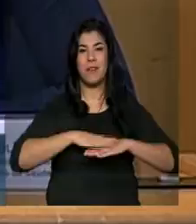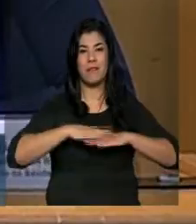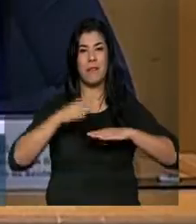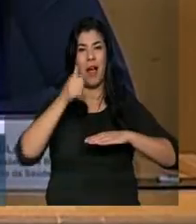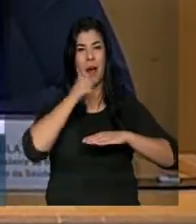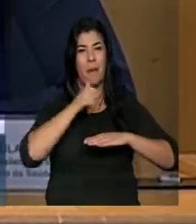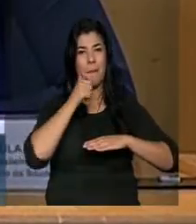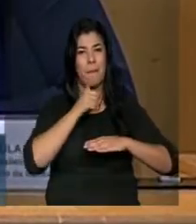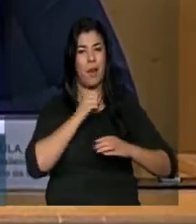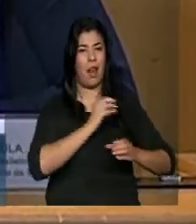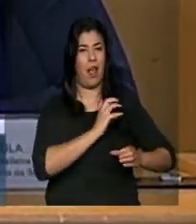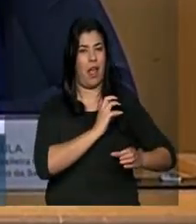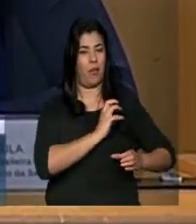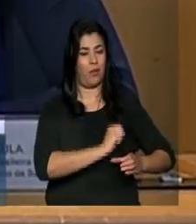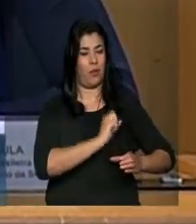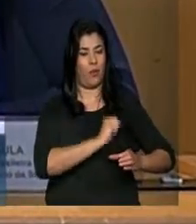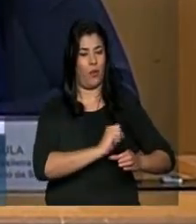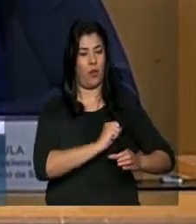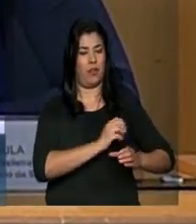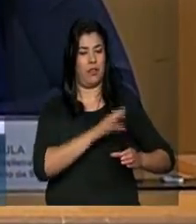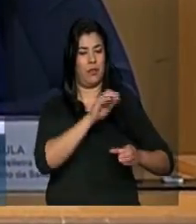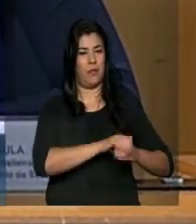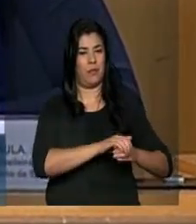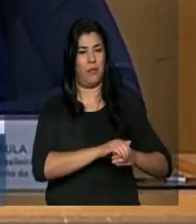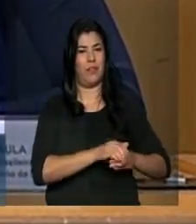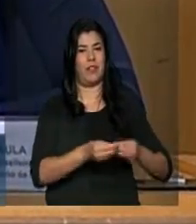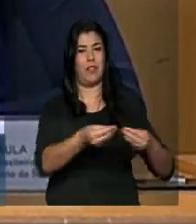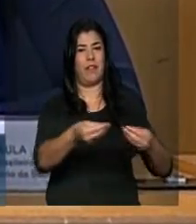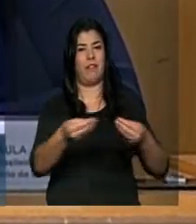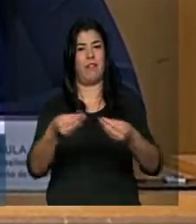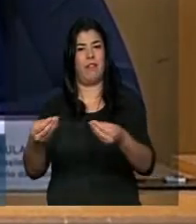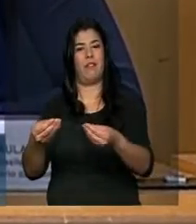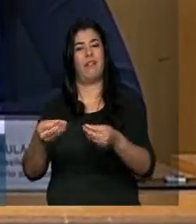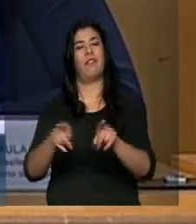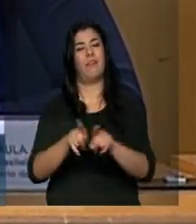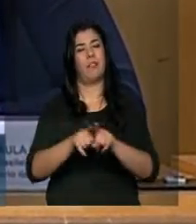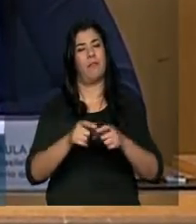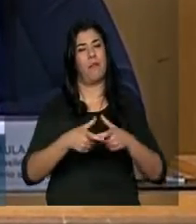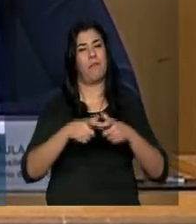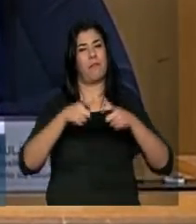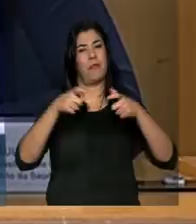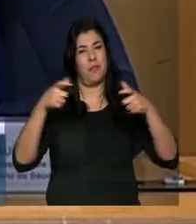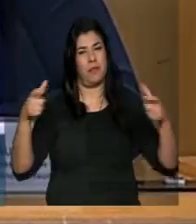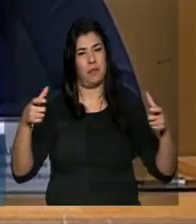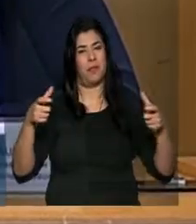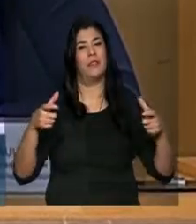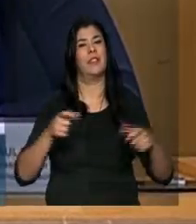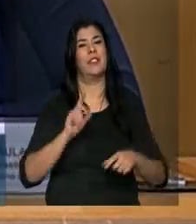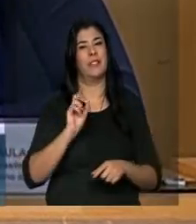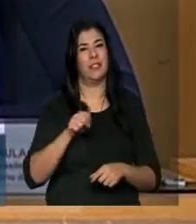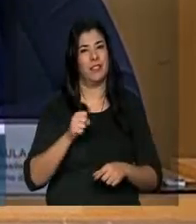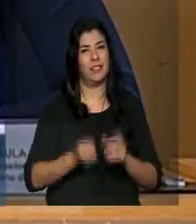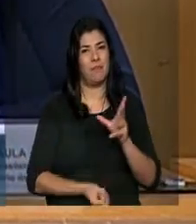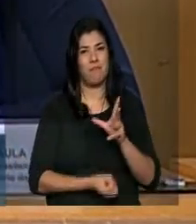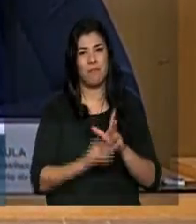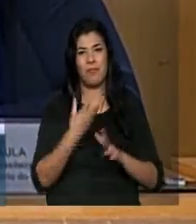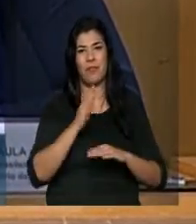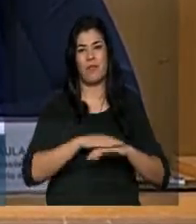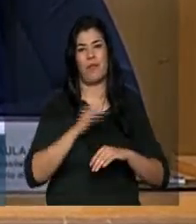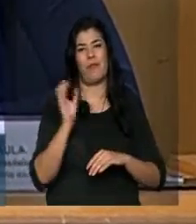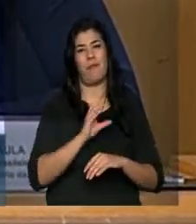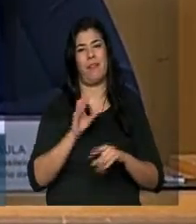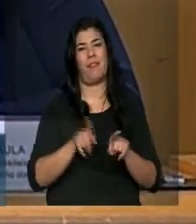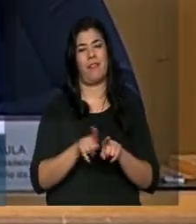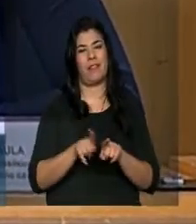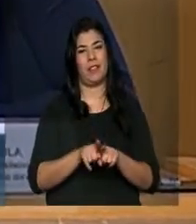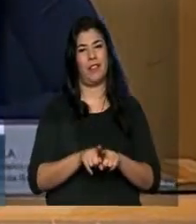mulher tira seu leite, maior é a produção. Então, isso é uma coisa importante de ser